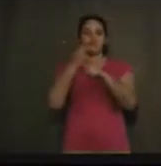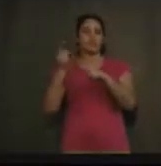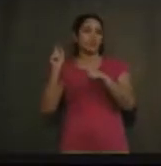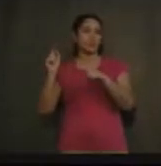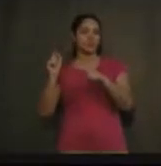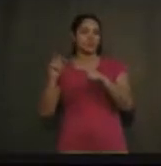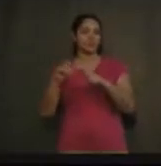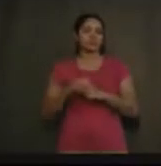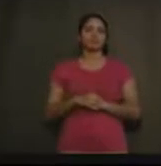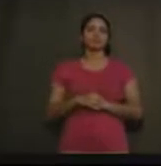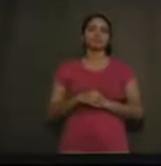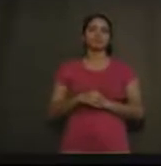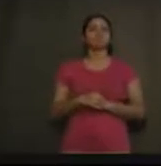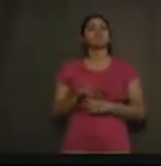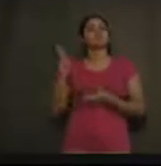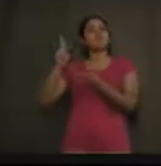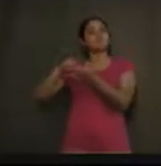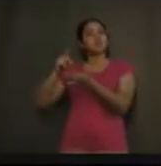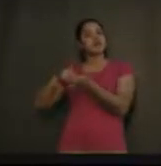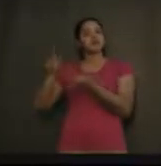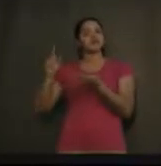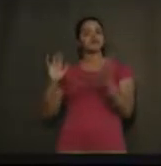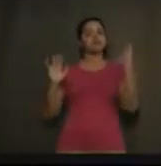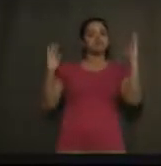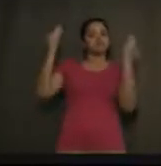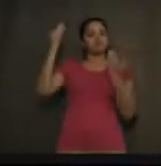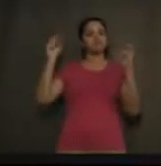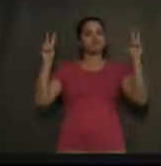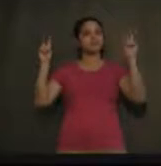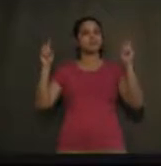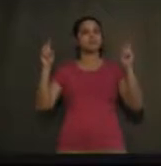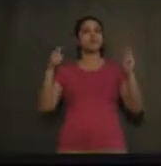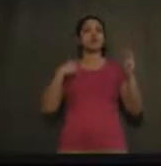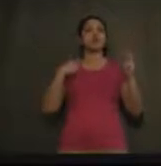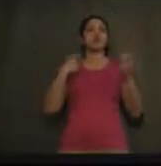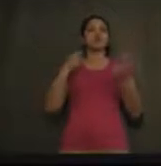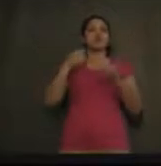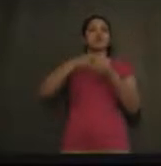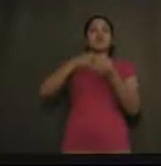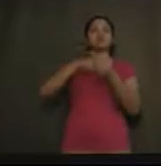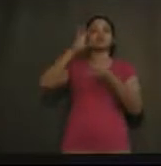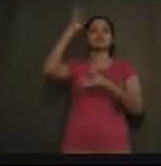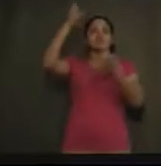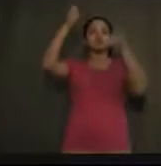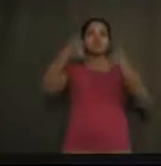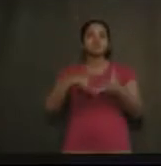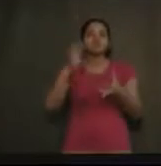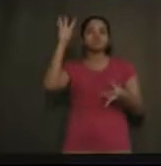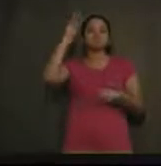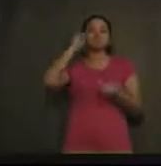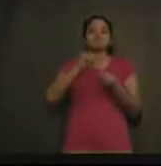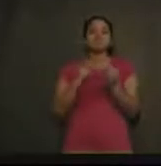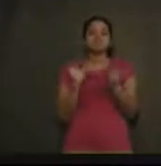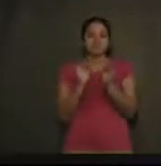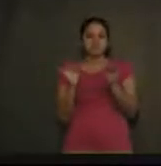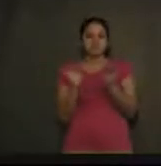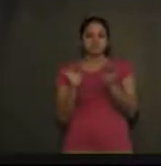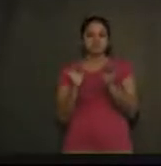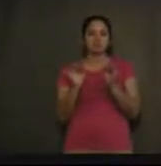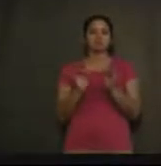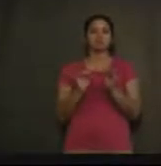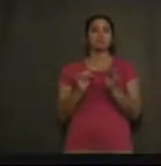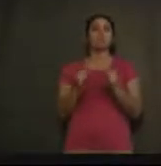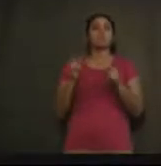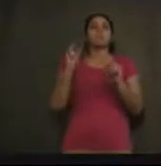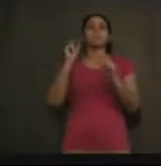que conduziu ao erro. Eu vou tentar explicar em poucas palavras, sem entrar em aspectos técnicos, em que consistiu o